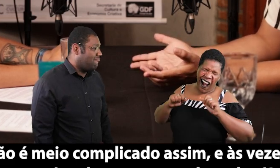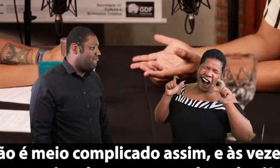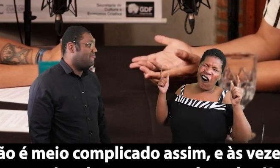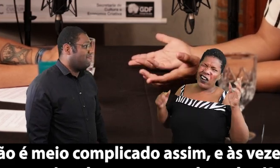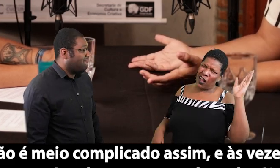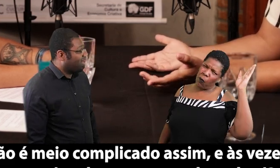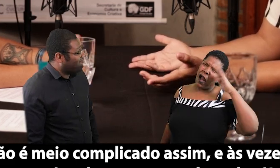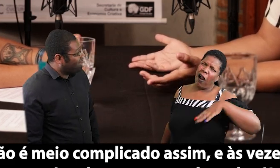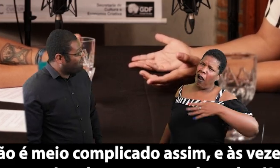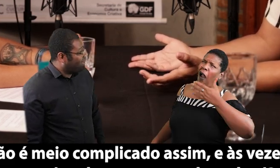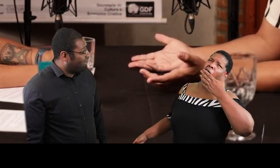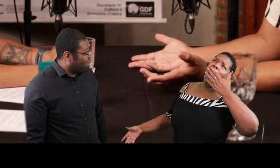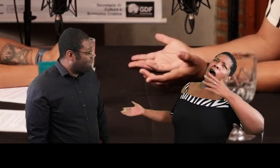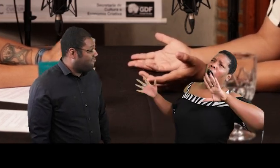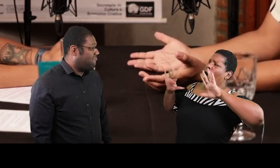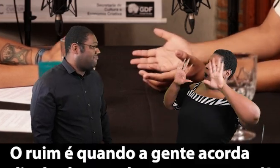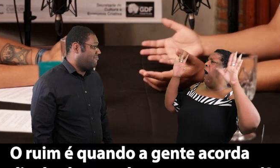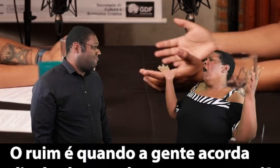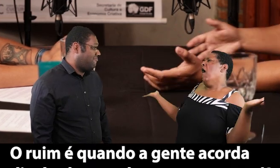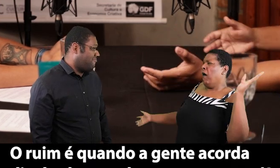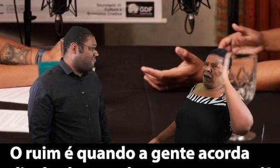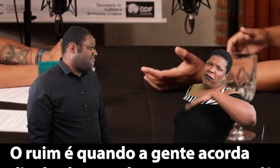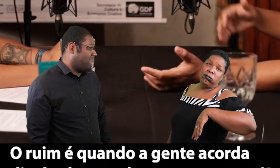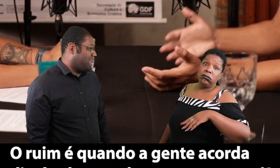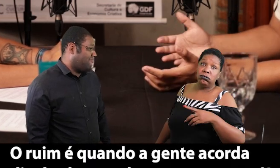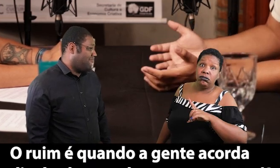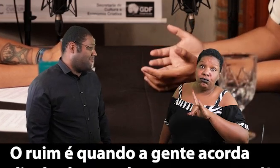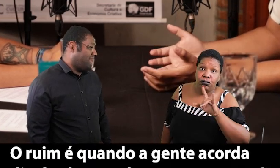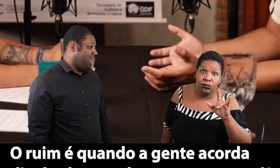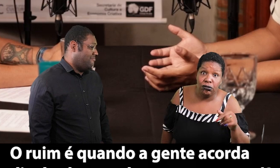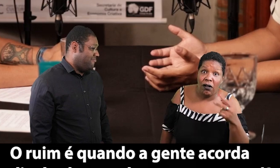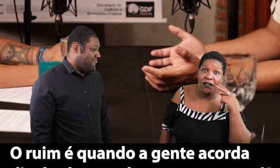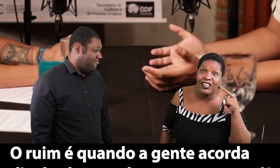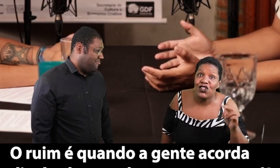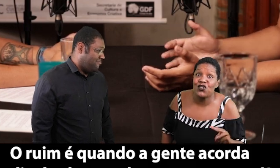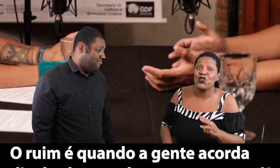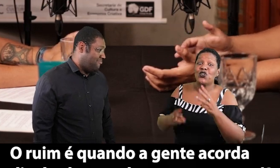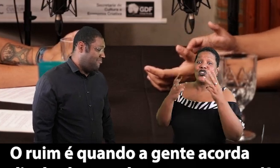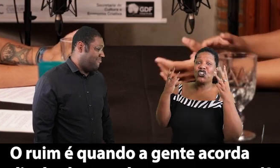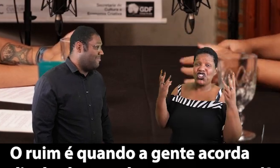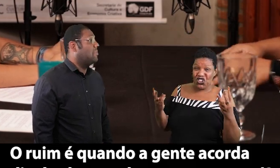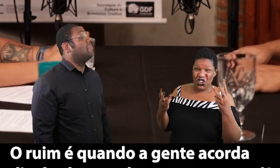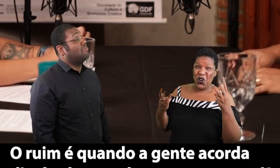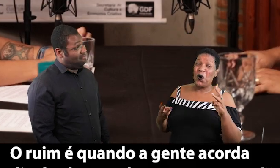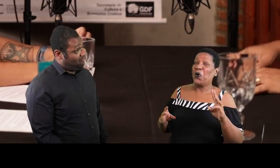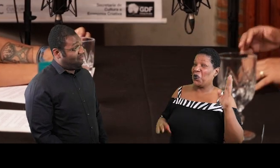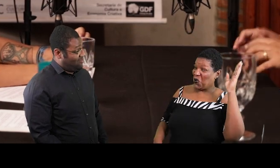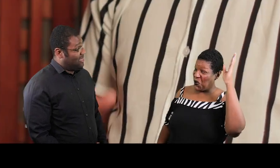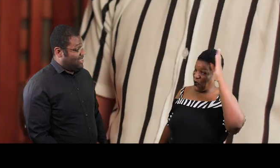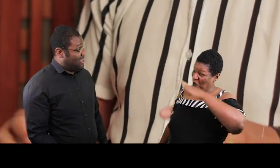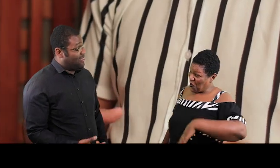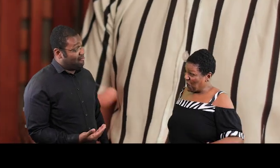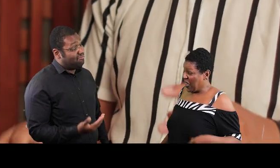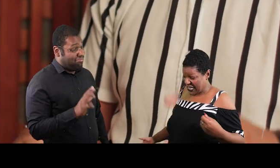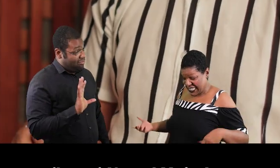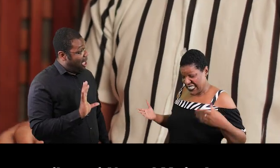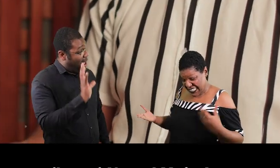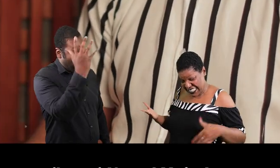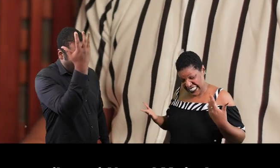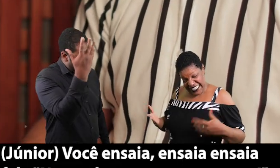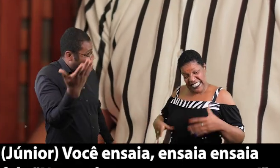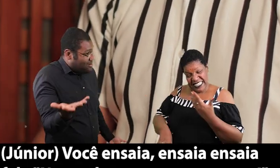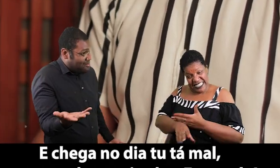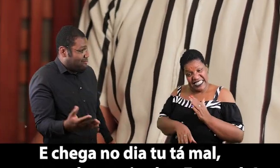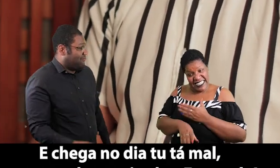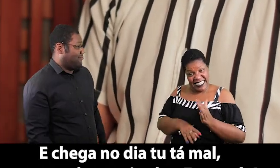mal. A gente acorda mal, né? O ruim é quando a gente acorda no dia do show mal. Que acontece, né? Muito. Você sai, fala,